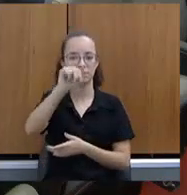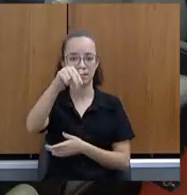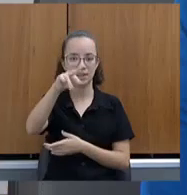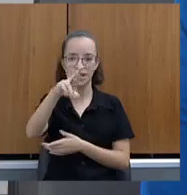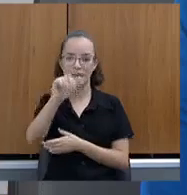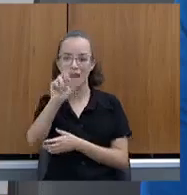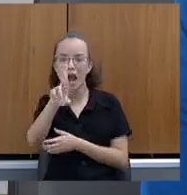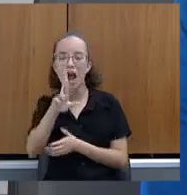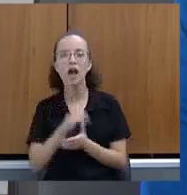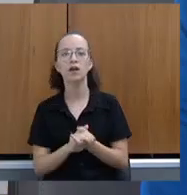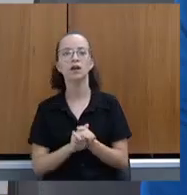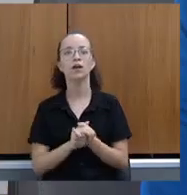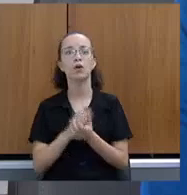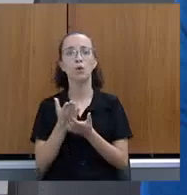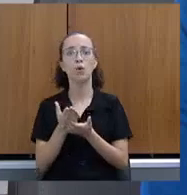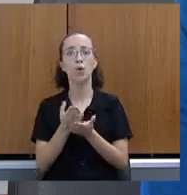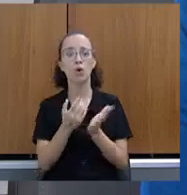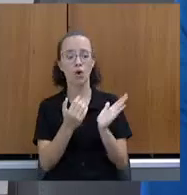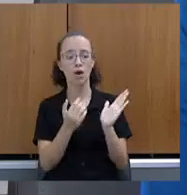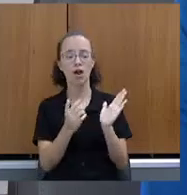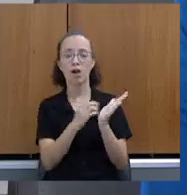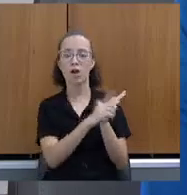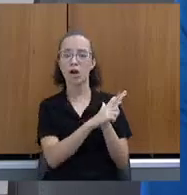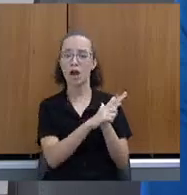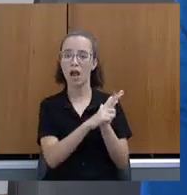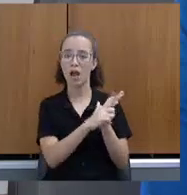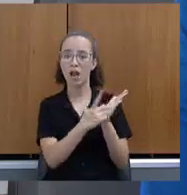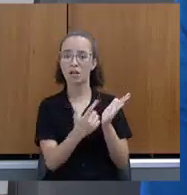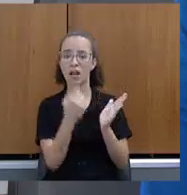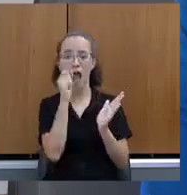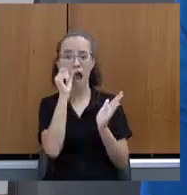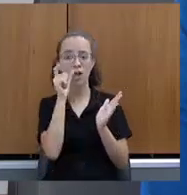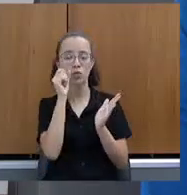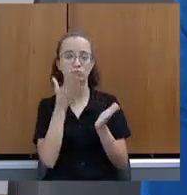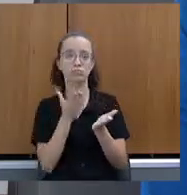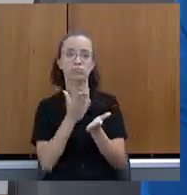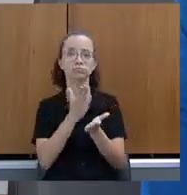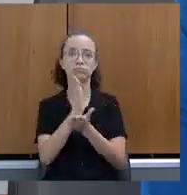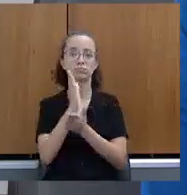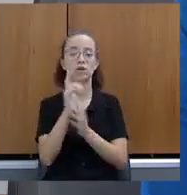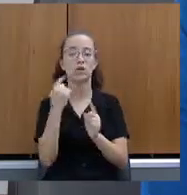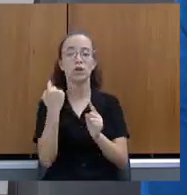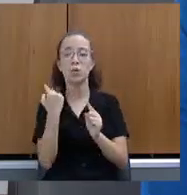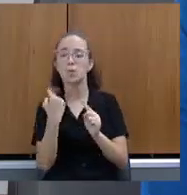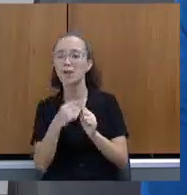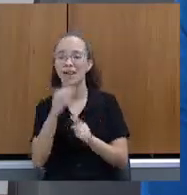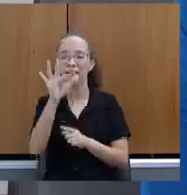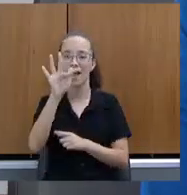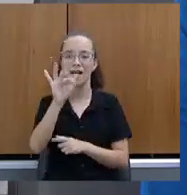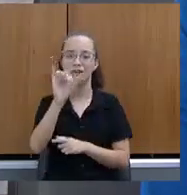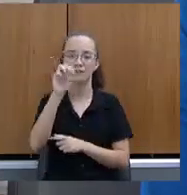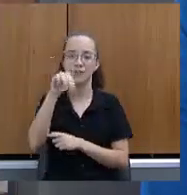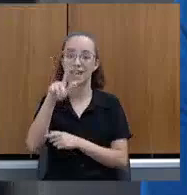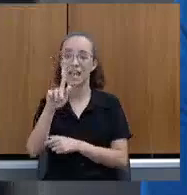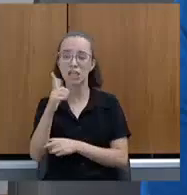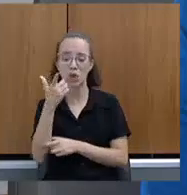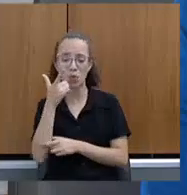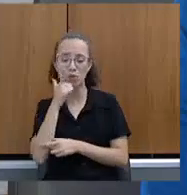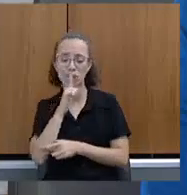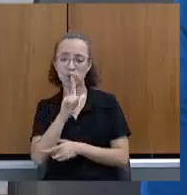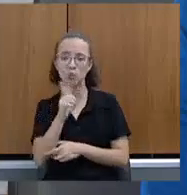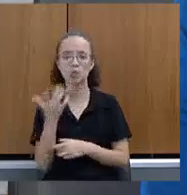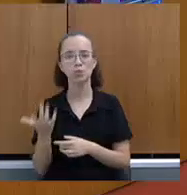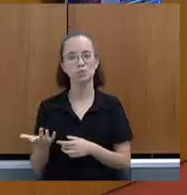caderninho Azul ganhou porque a fieng é contra a proteção da Serra do Curral a fieng ganhou pessoal Eu